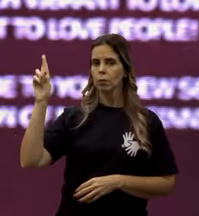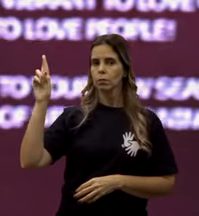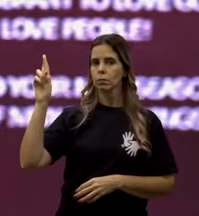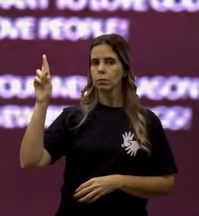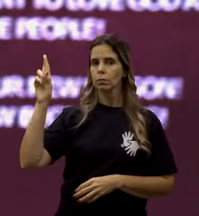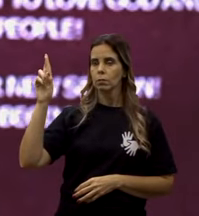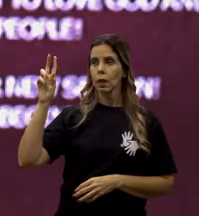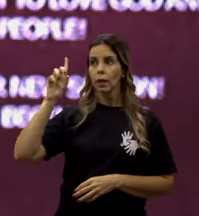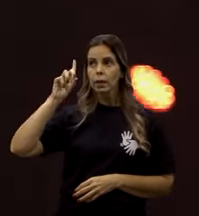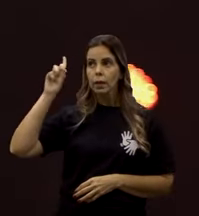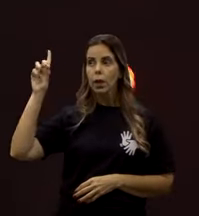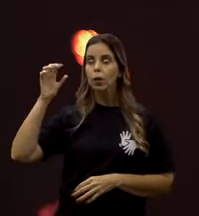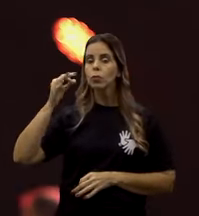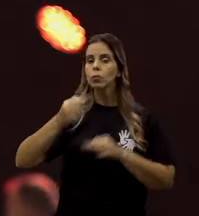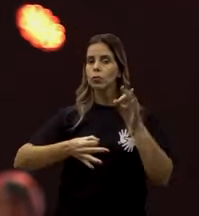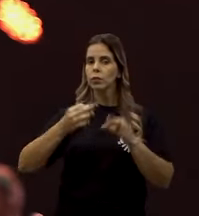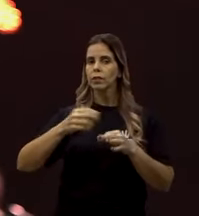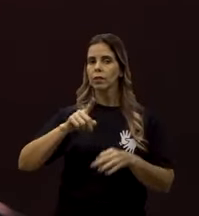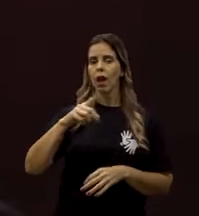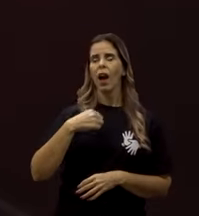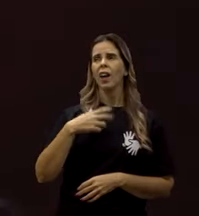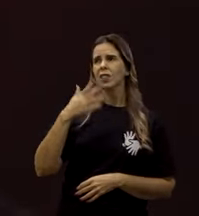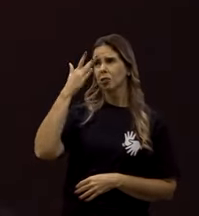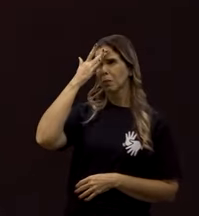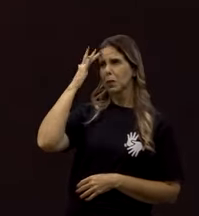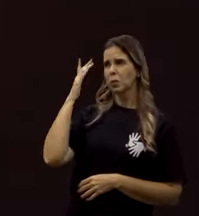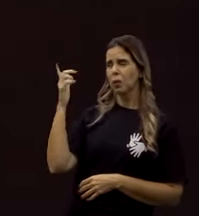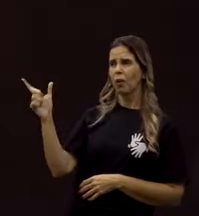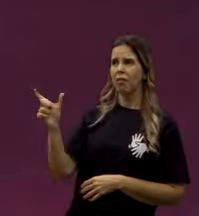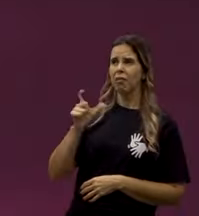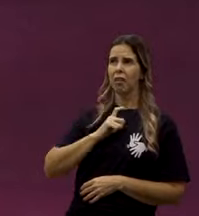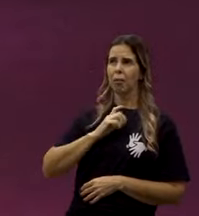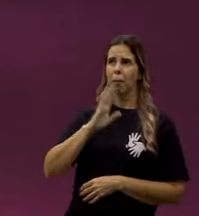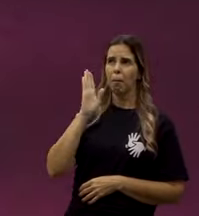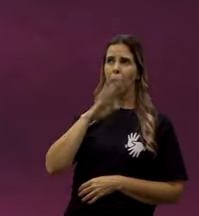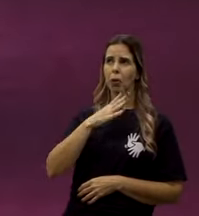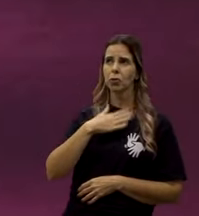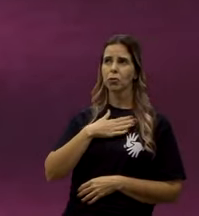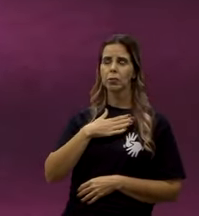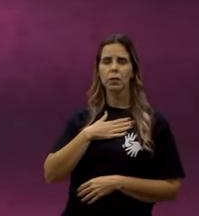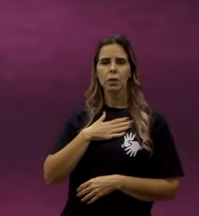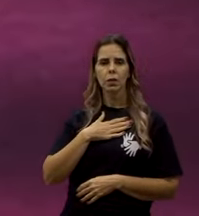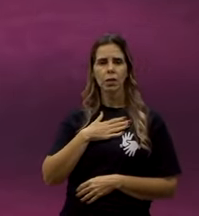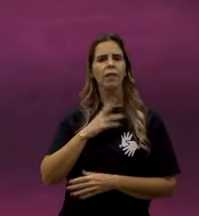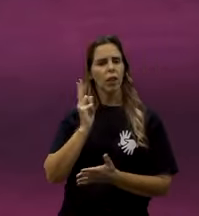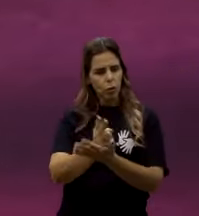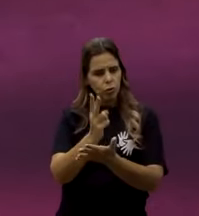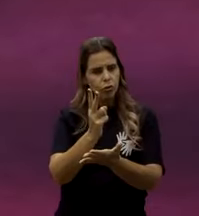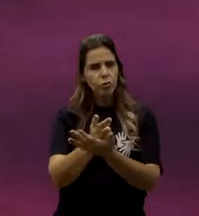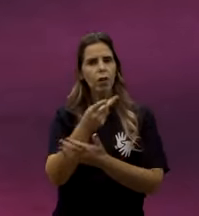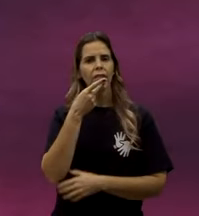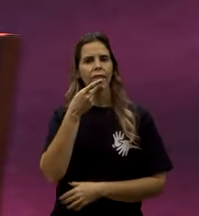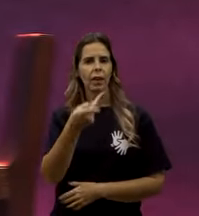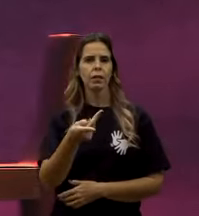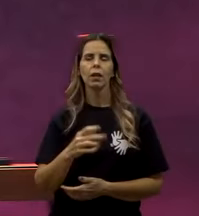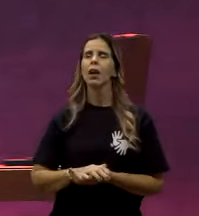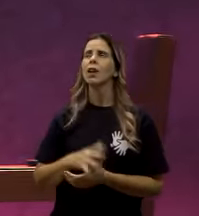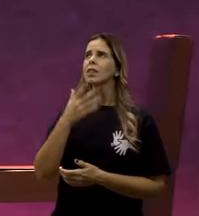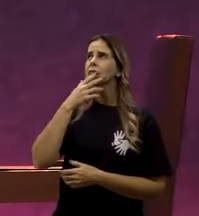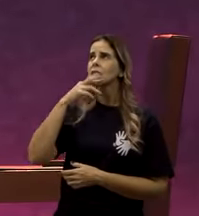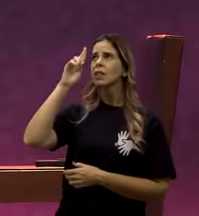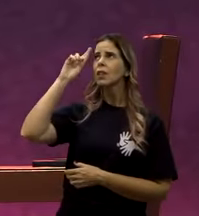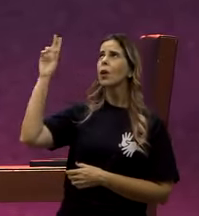Tão falando e vão continuar falando Ah tão dizendo E vão continuar dizendo o senhor não tem nada para dizer